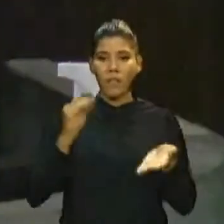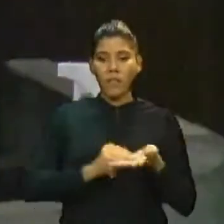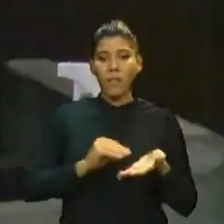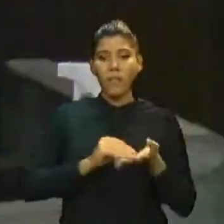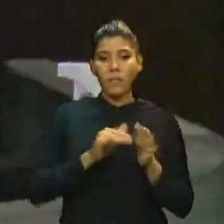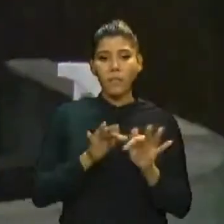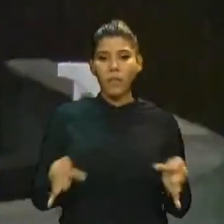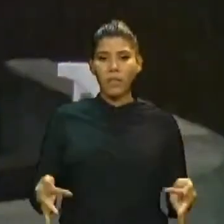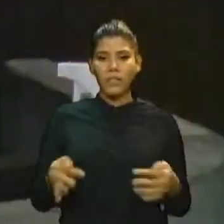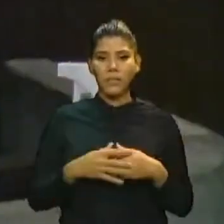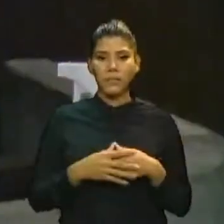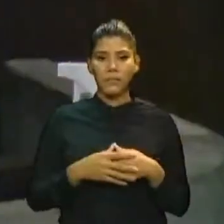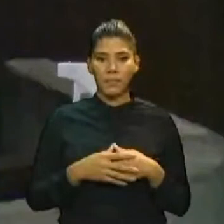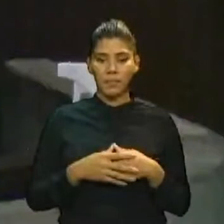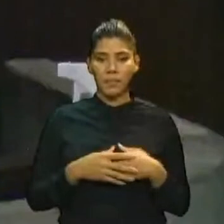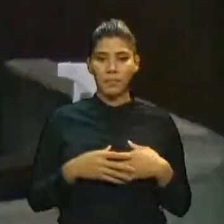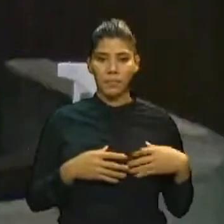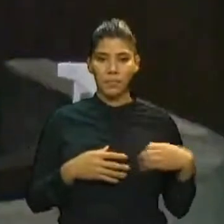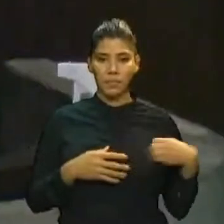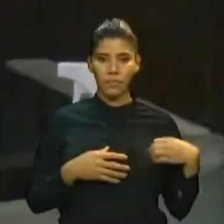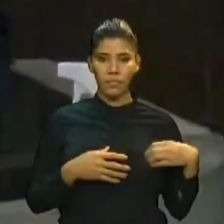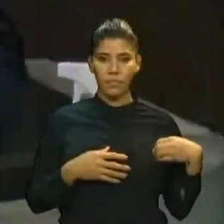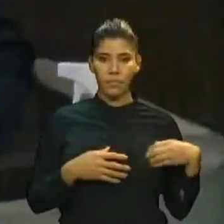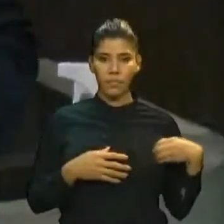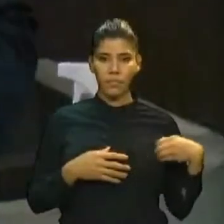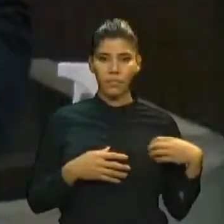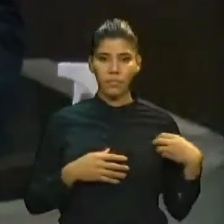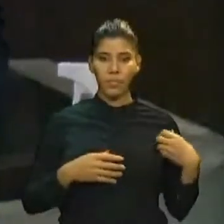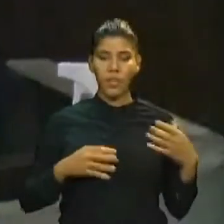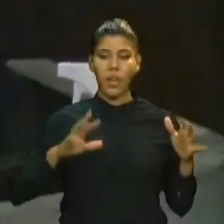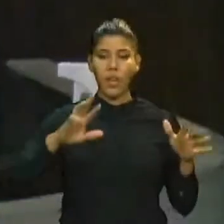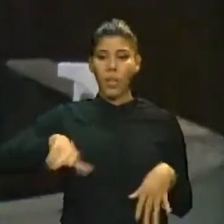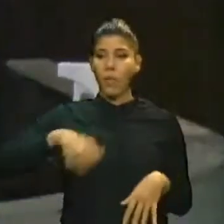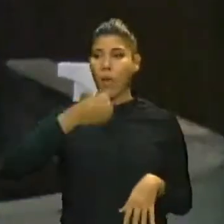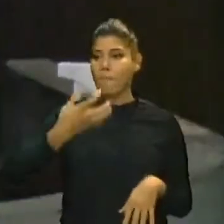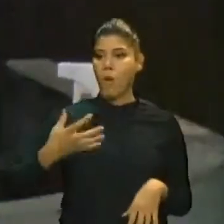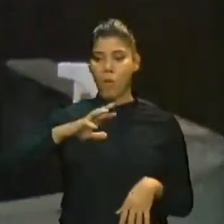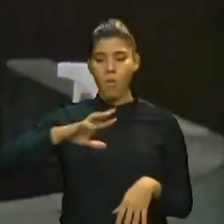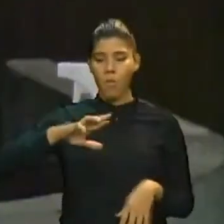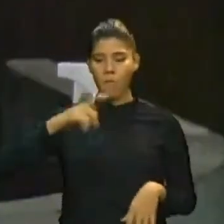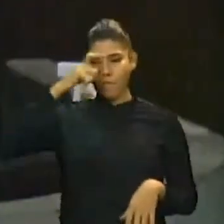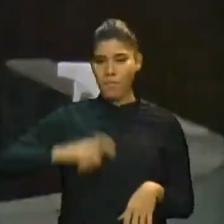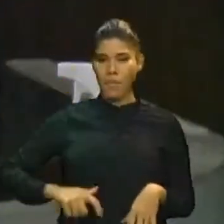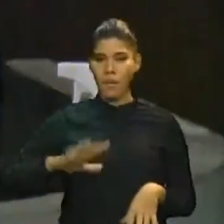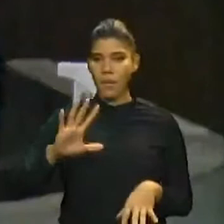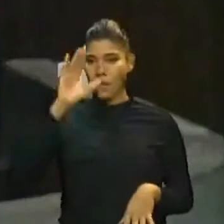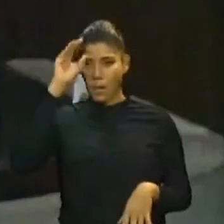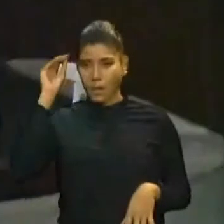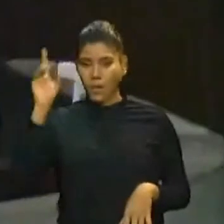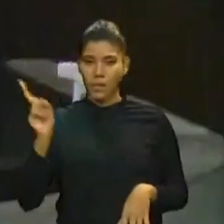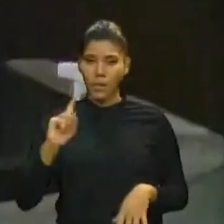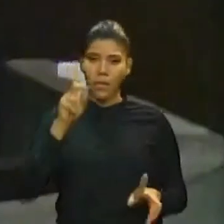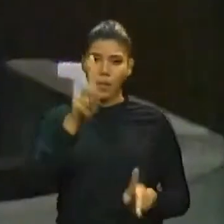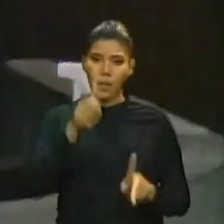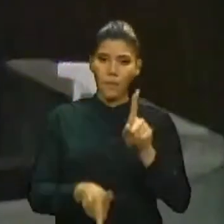humildade. Humildade para reconhecer o que é bom, não para o deputado Soldado Noel, não para o governador Camilo Santana, mas para